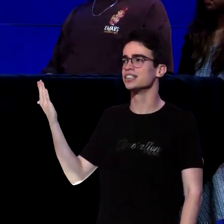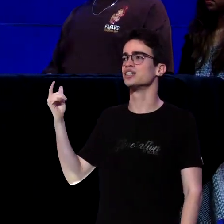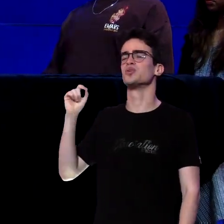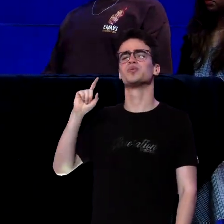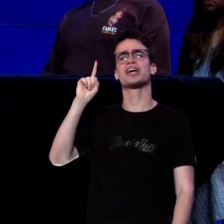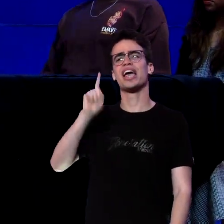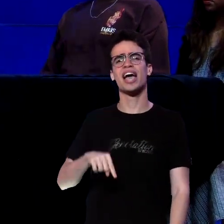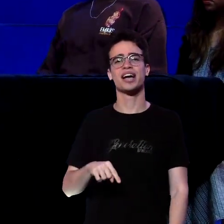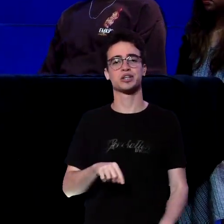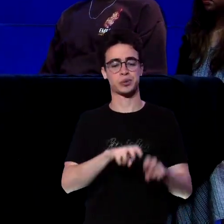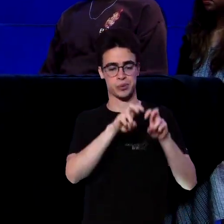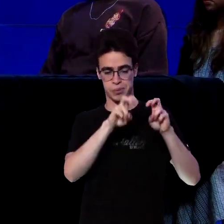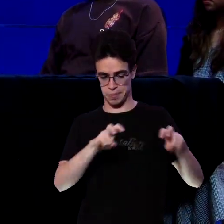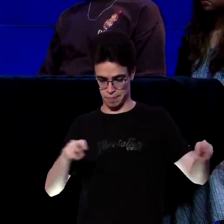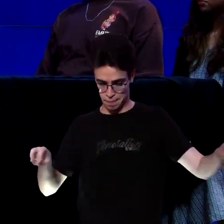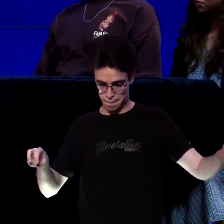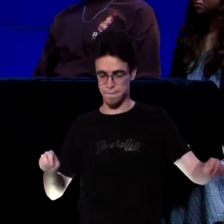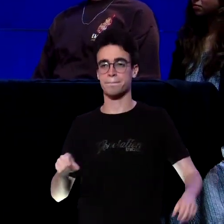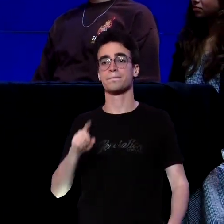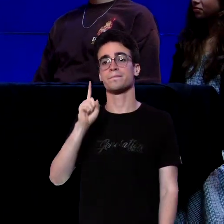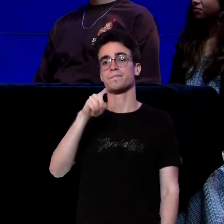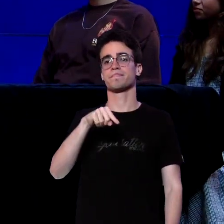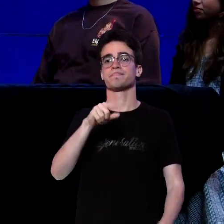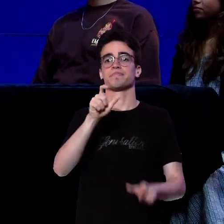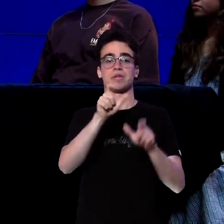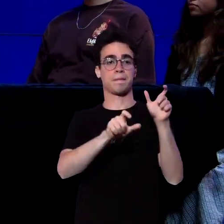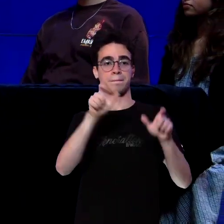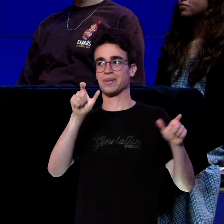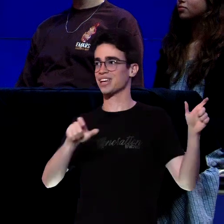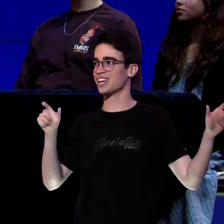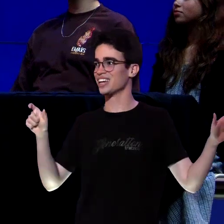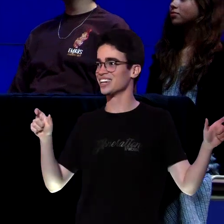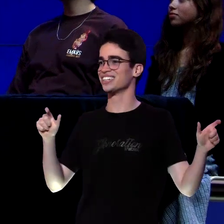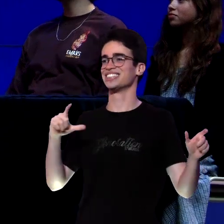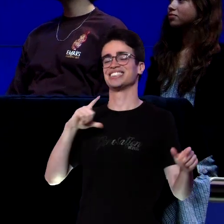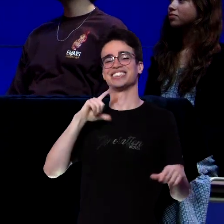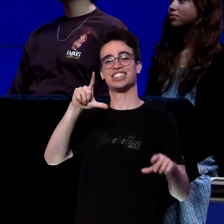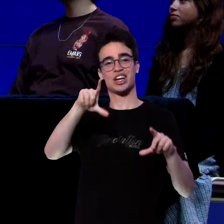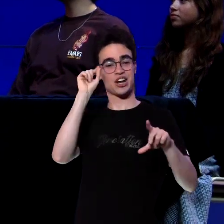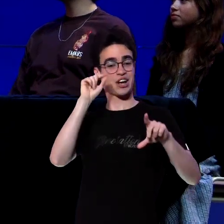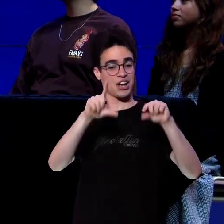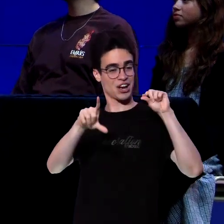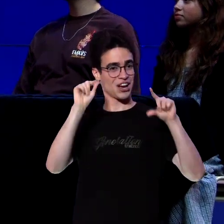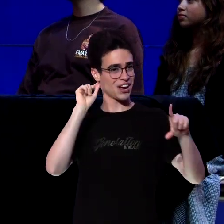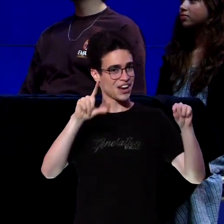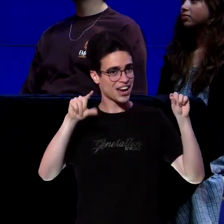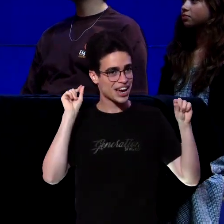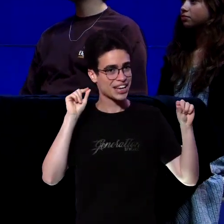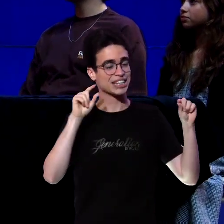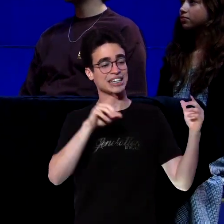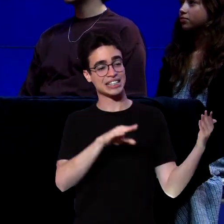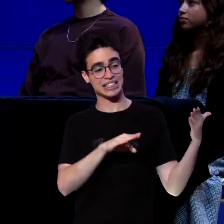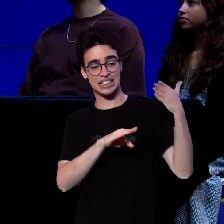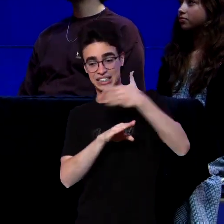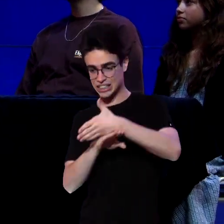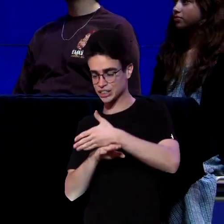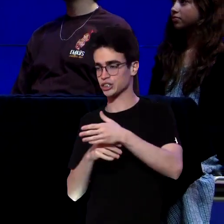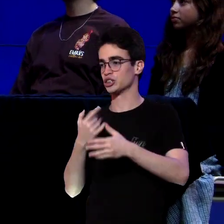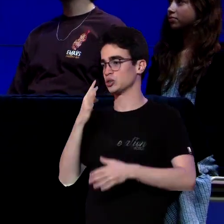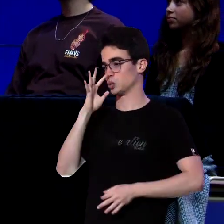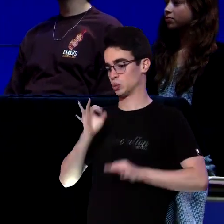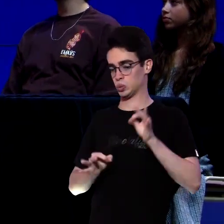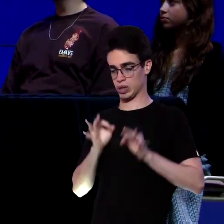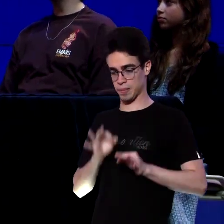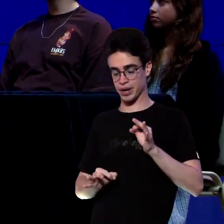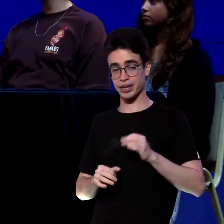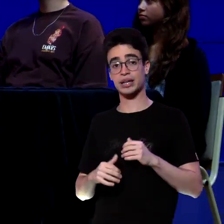são pessoas que são designadas, olha só que palavra bonita, que são escolhidas para estar ali no julgamento. E às vezes elas